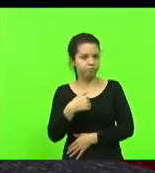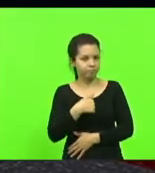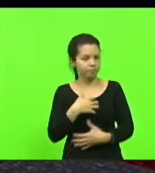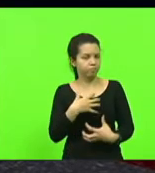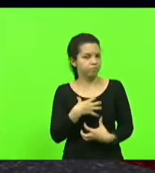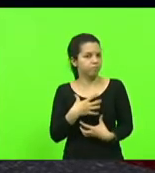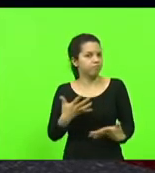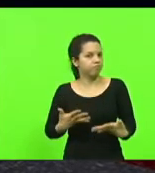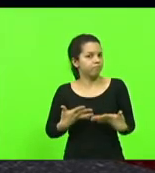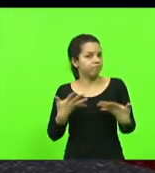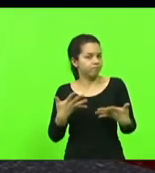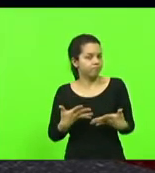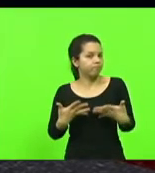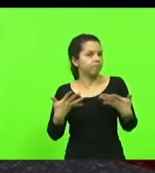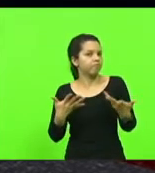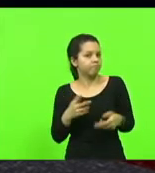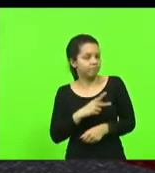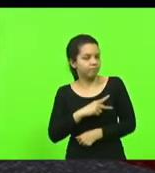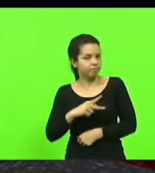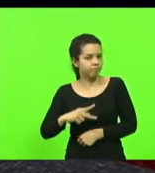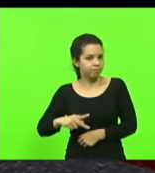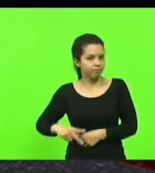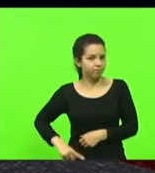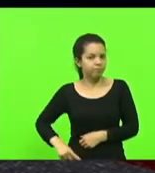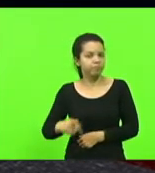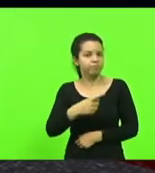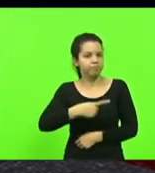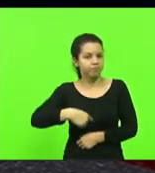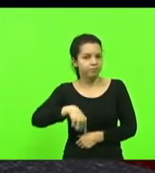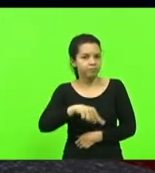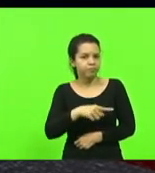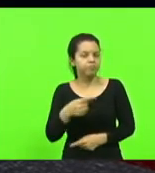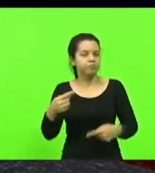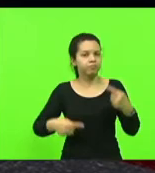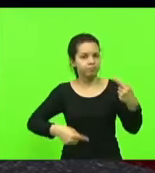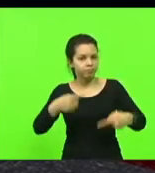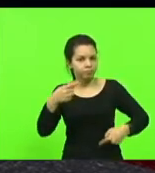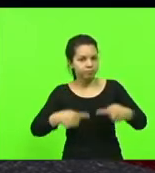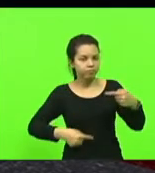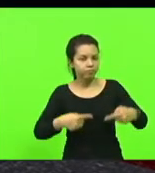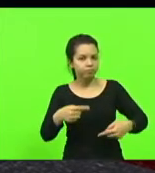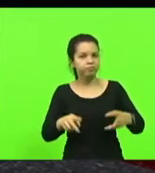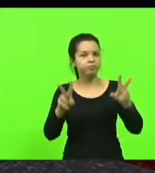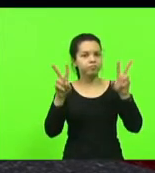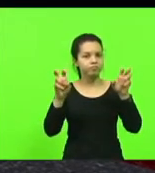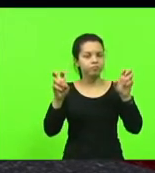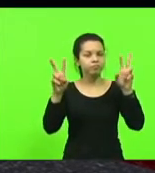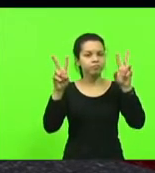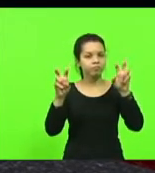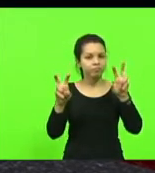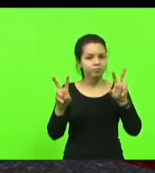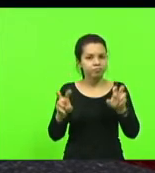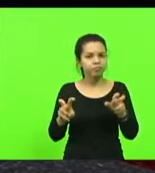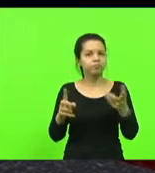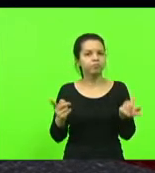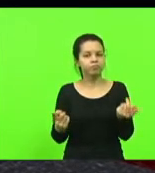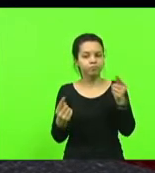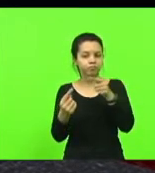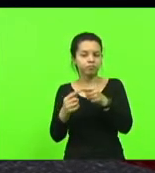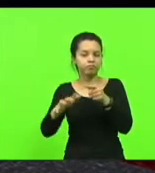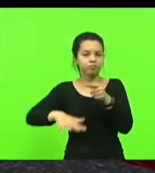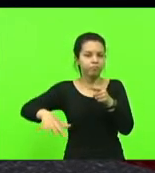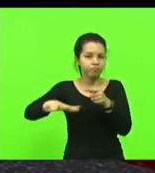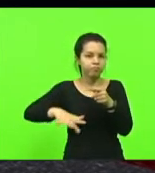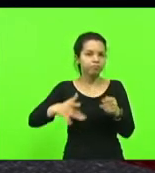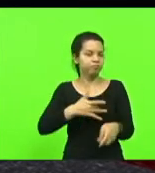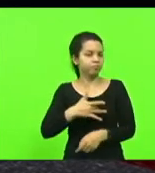de presidi-la, onde iremos fazer, então, esse debate acerca de temas relacionados à saúde do